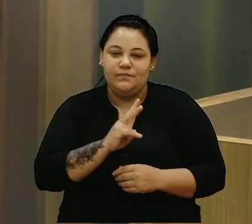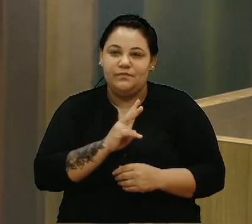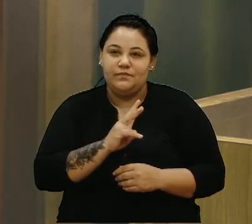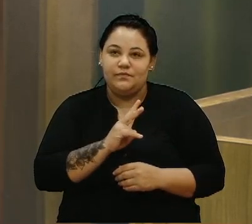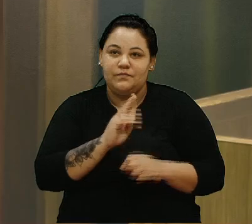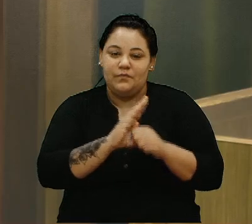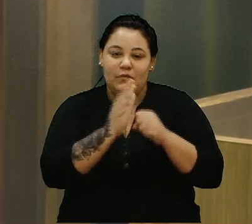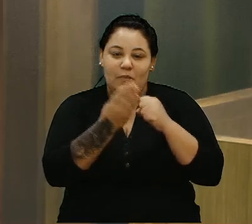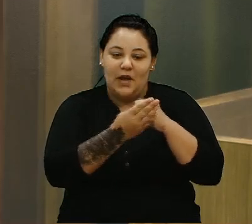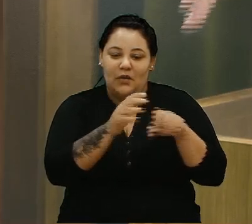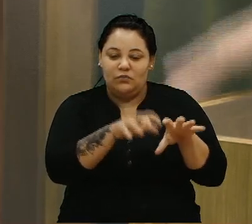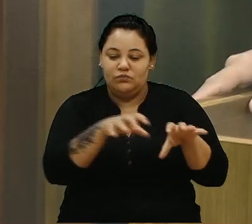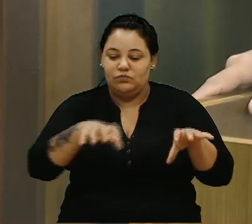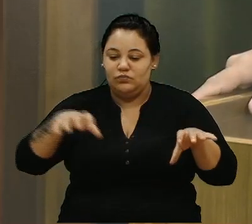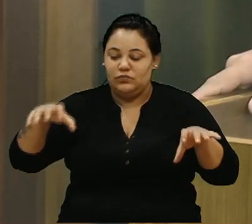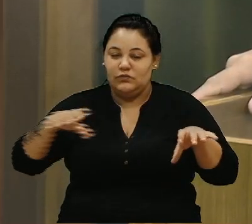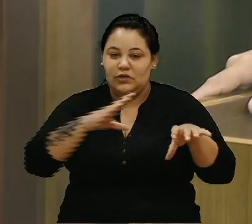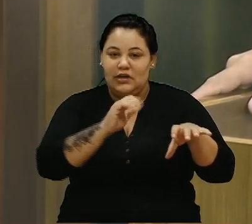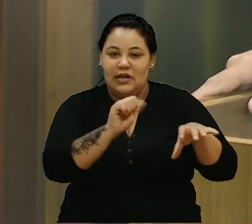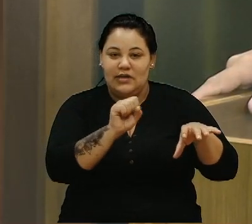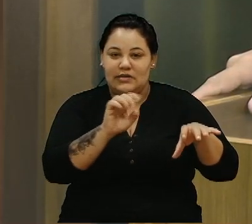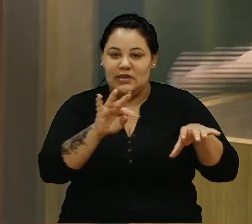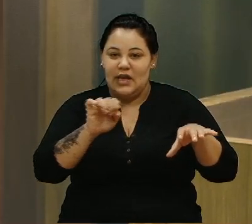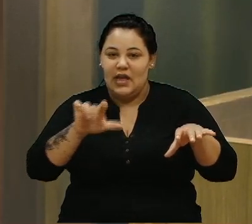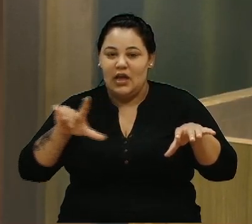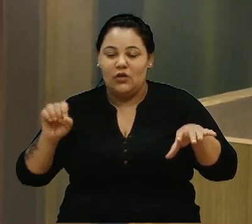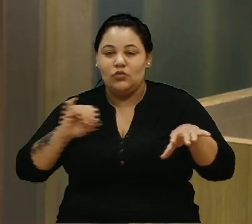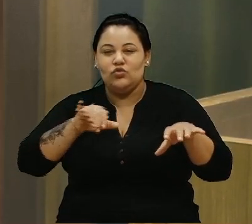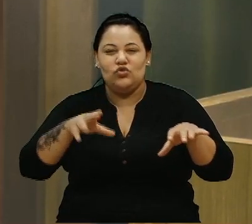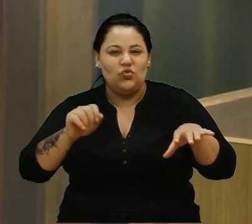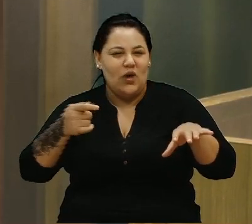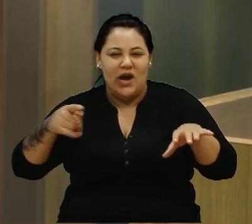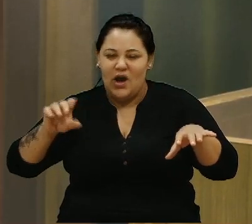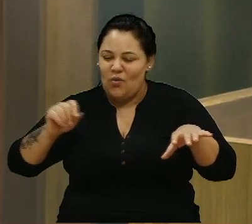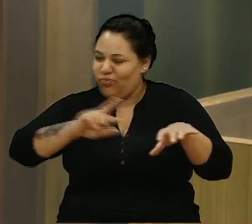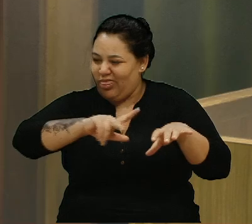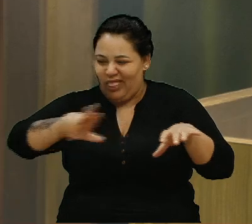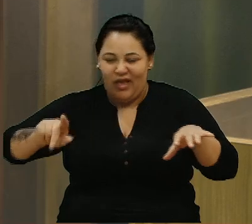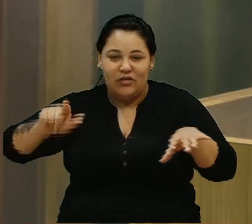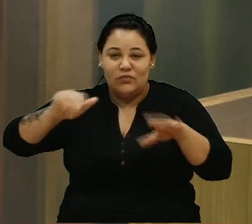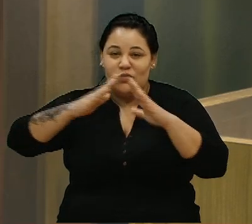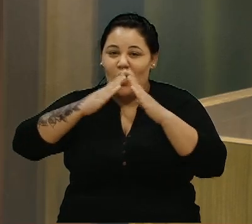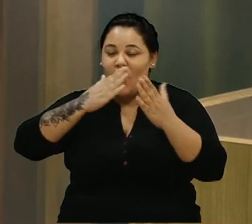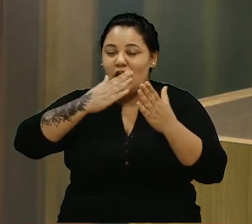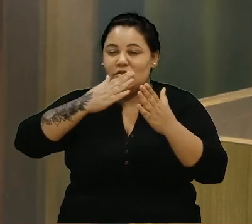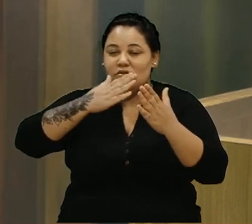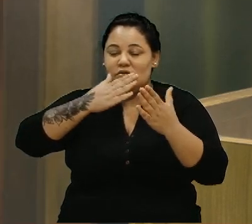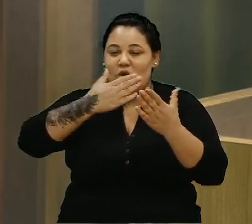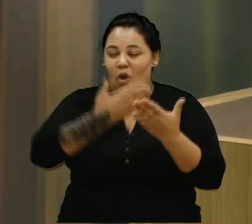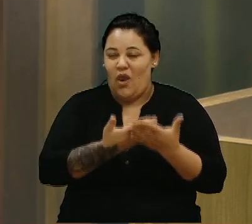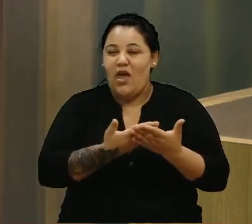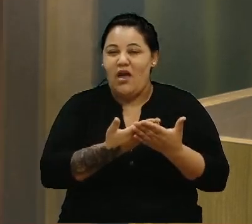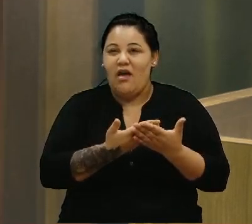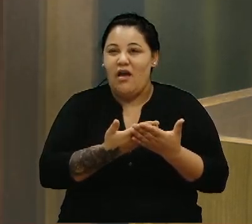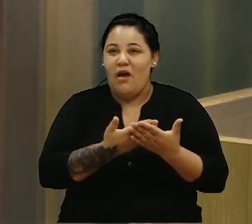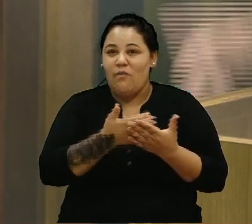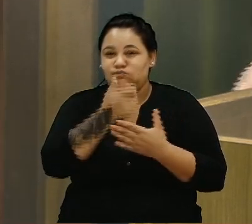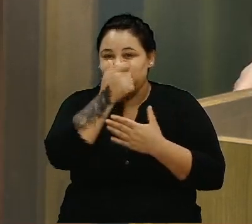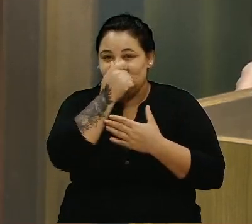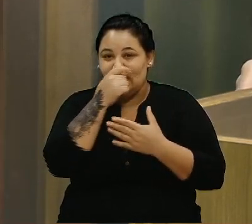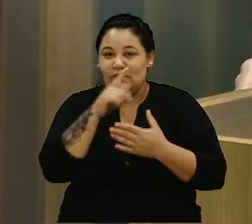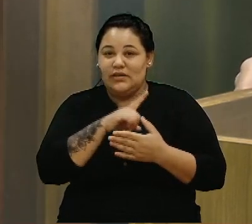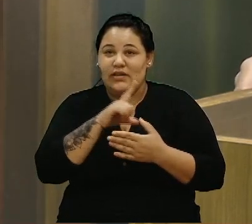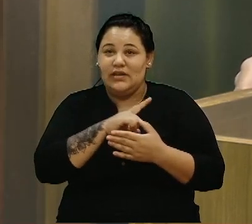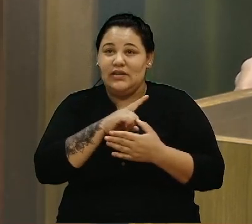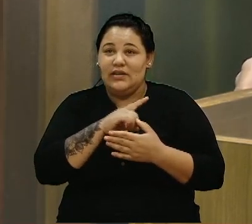João Desorze, todas lotadas. E aí faz o quê? Tem criança do Fátima Alto que tem que descer para os